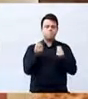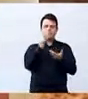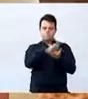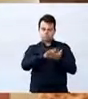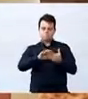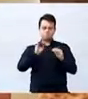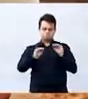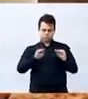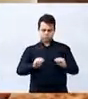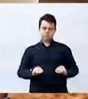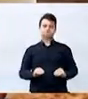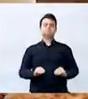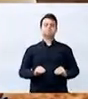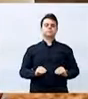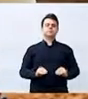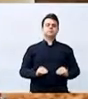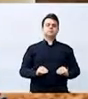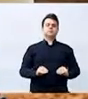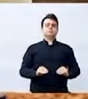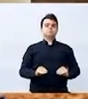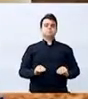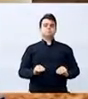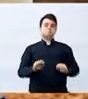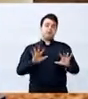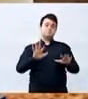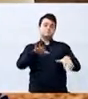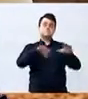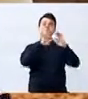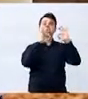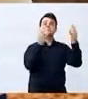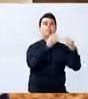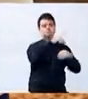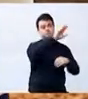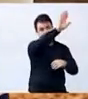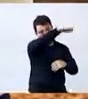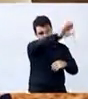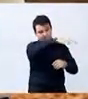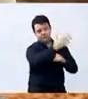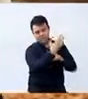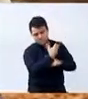Então, mas assim, tem horas que a gente tem que recorrer à família para nos ajudar